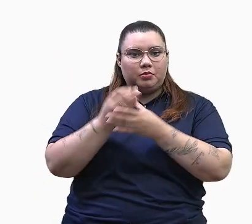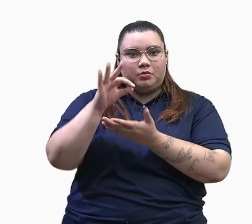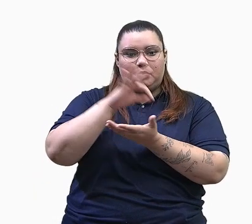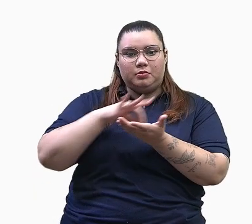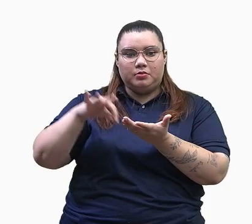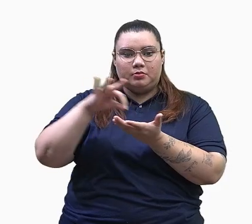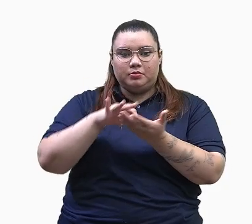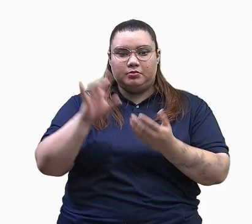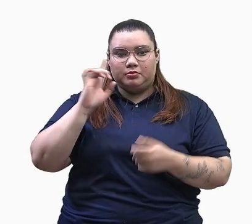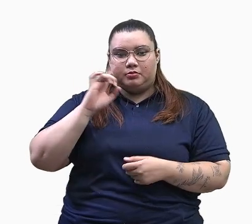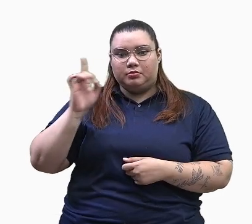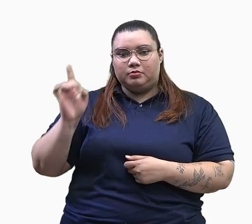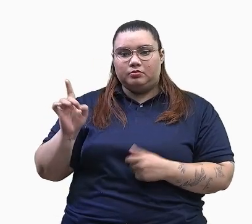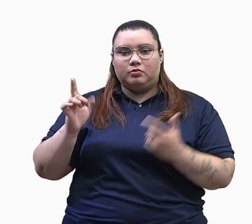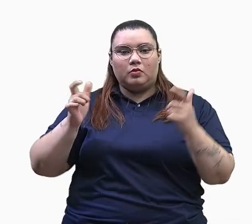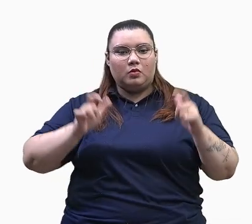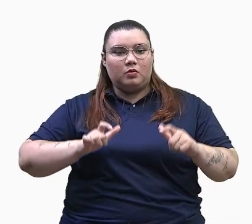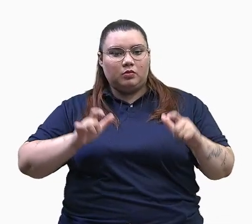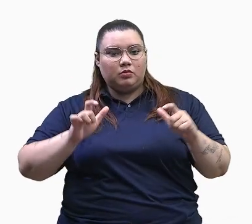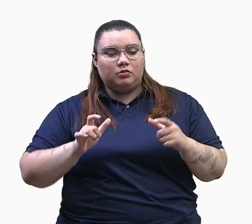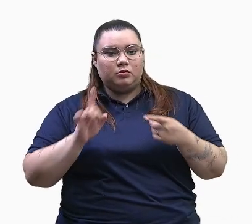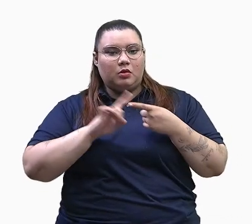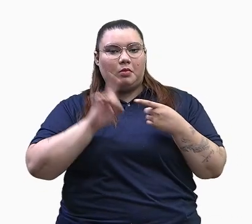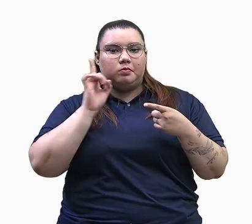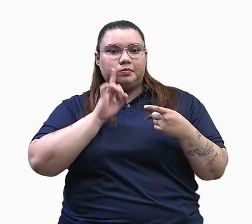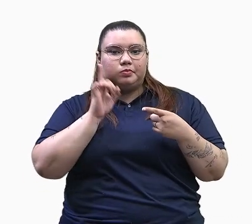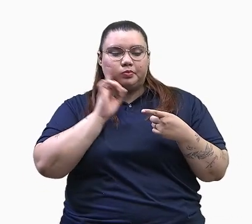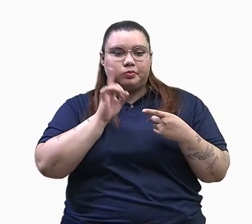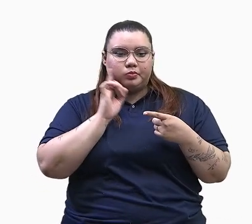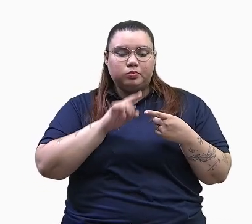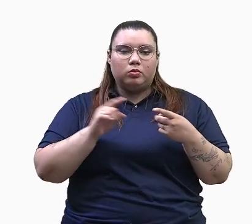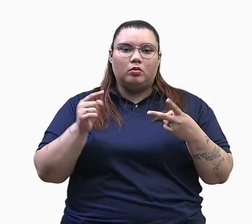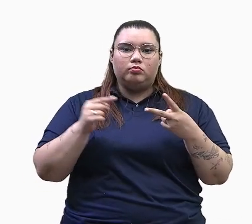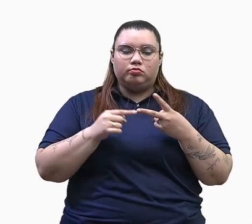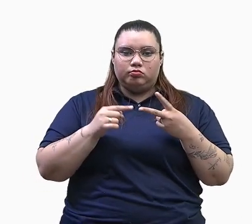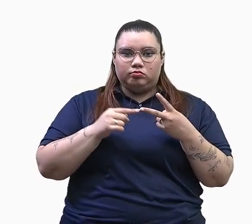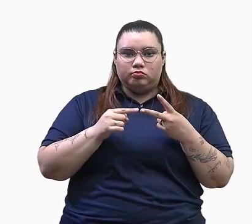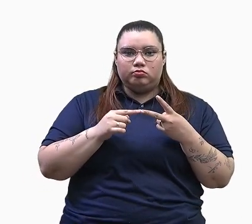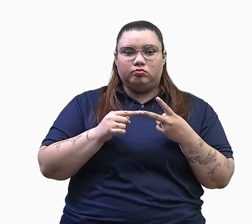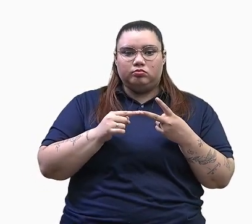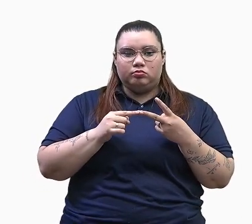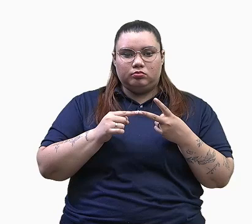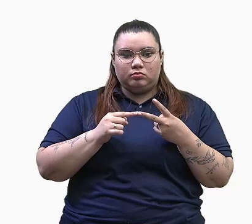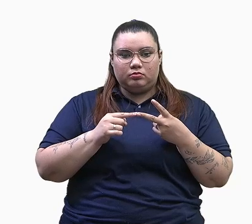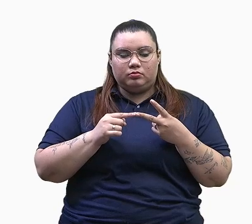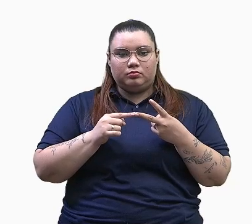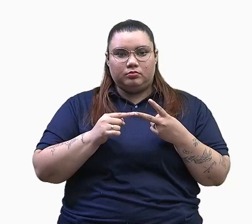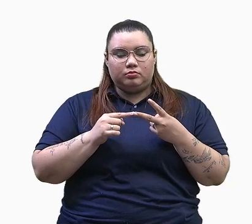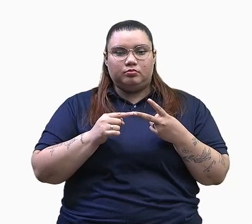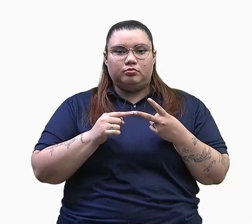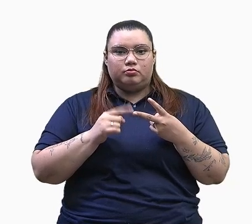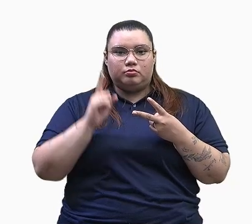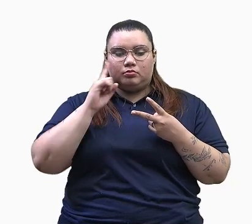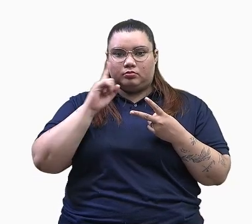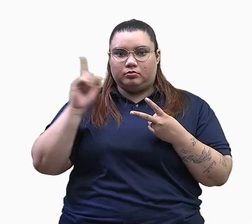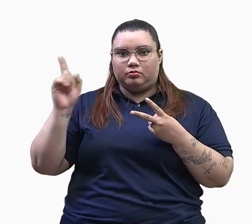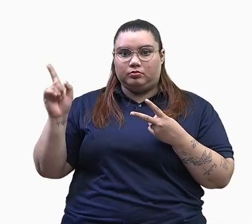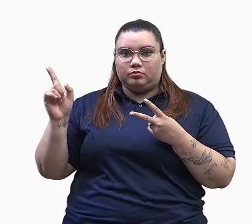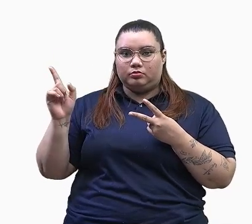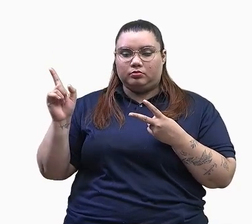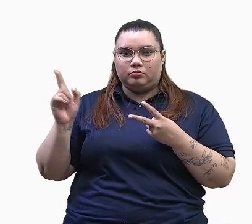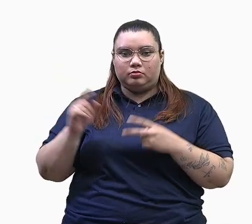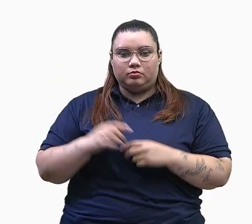mapinha. Aí nós temos, olha, Estados Unidos também, né, em destaque. Aí a gente pode verificar em